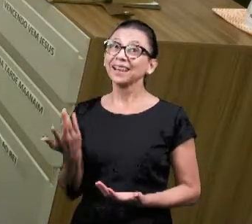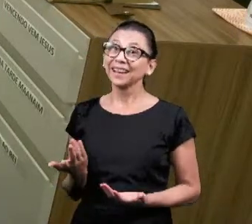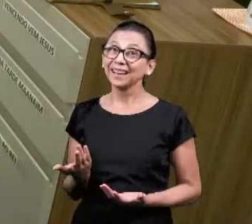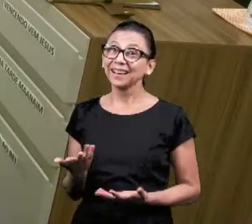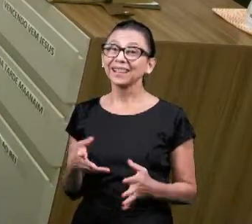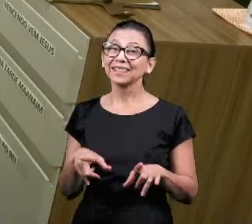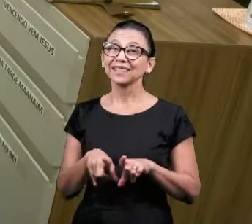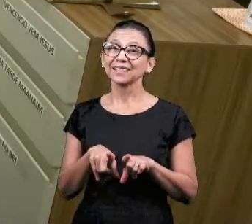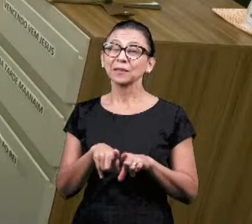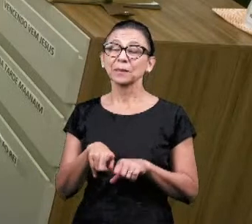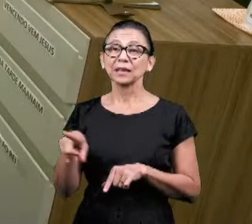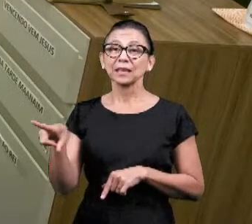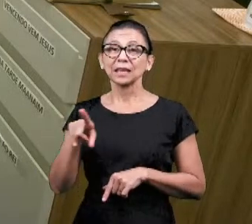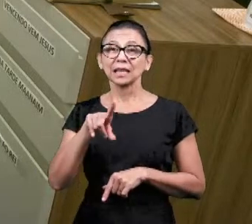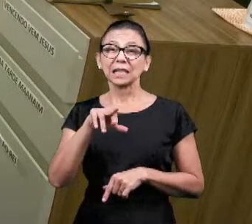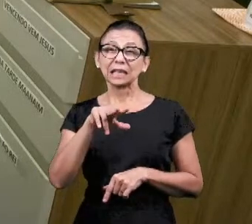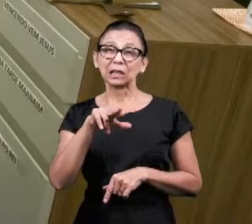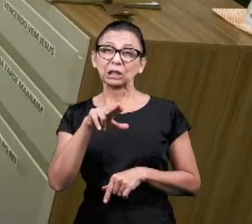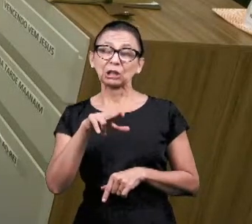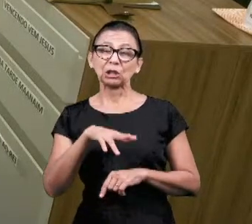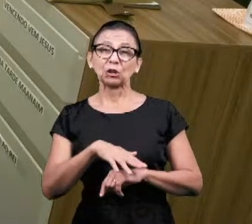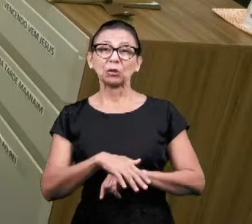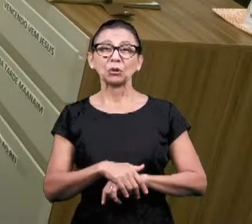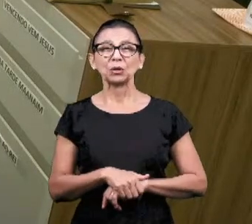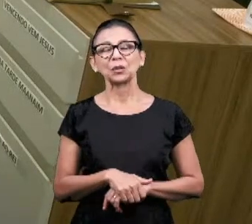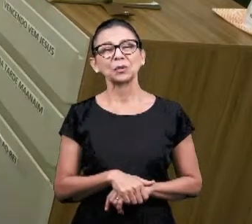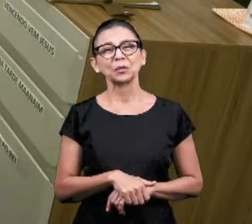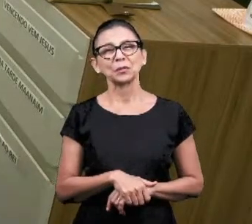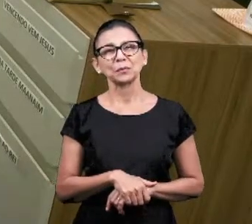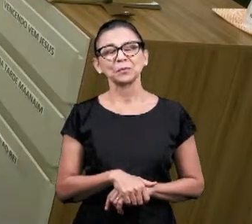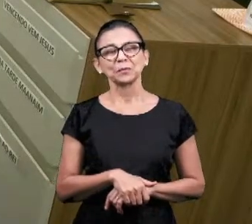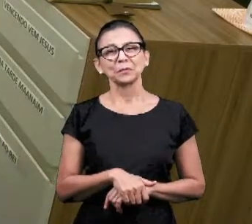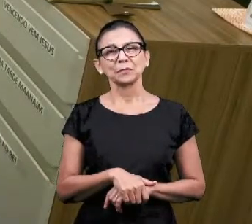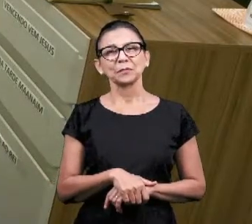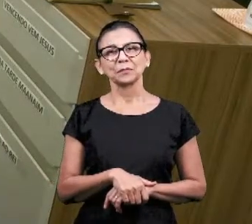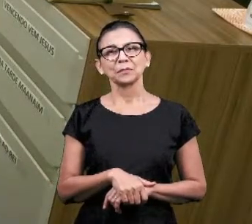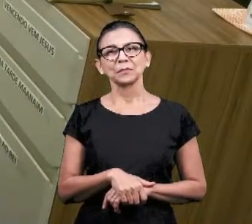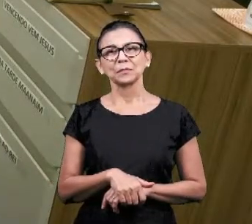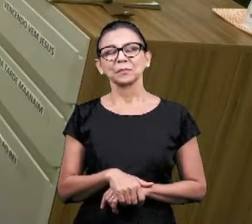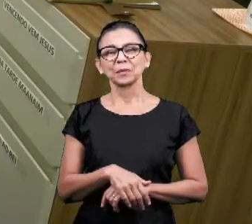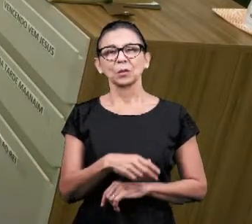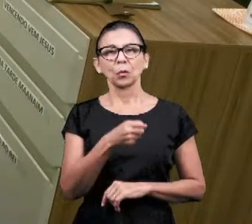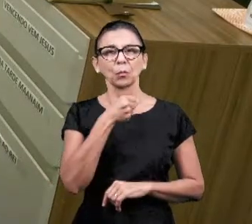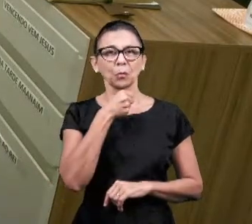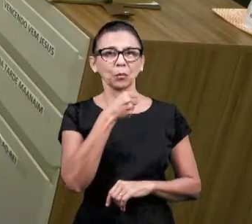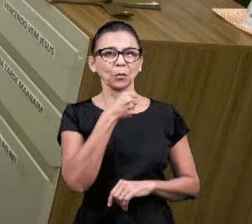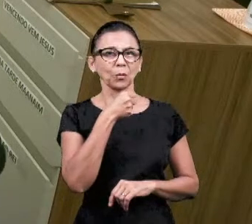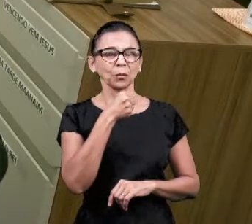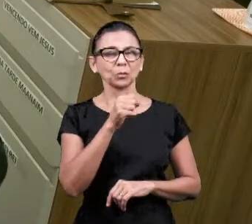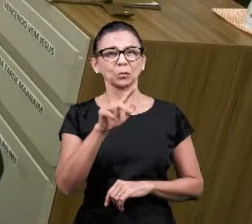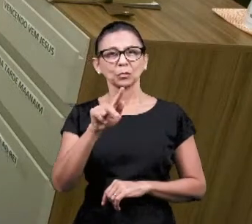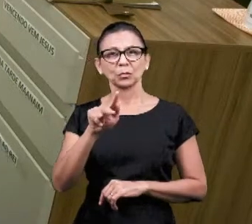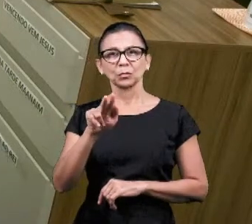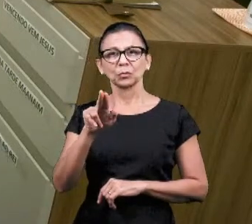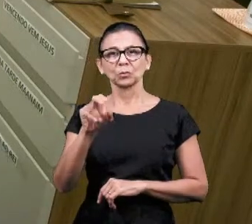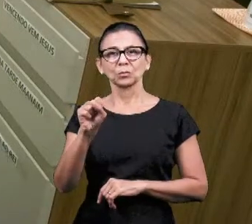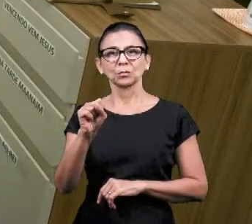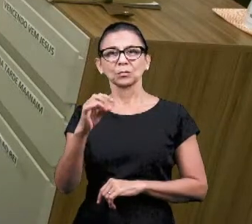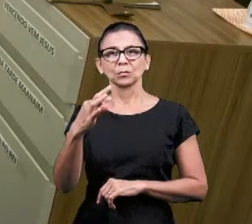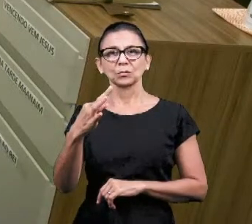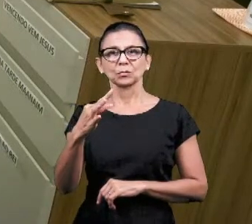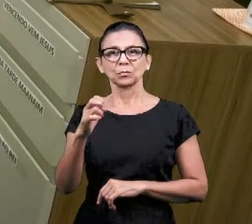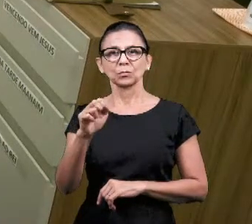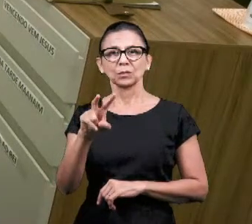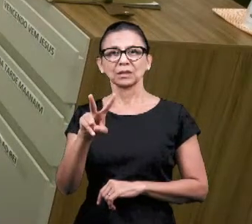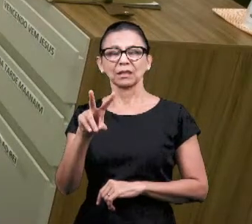querido locutor de 9 ao meio-dia aqui na Rádio Manaim, nosso querido Gustavo Zoen. É o nosso querido pastor